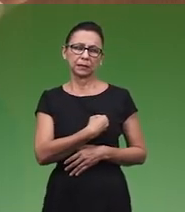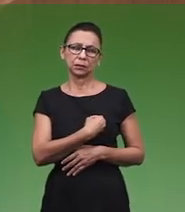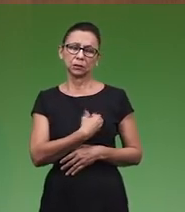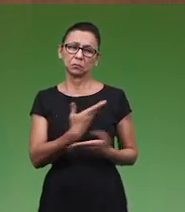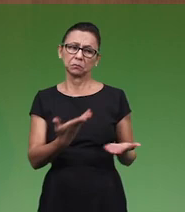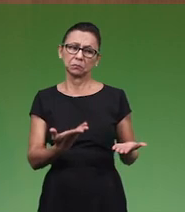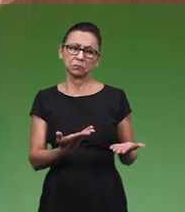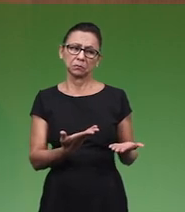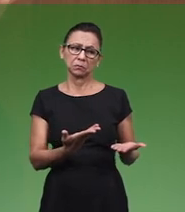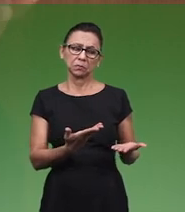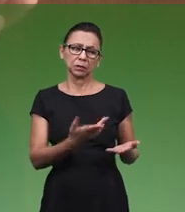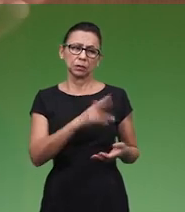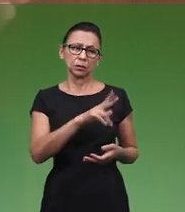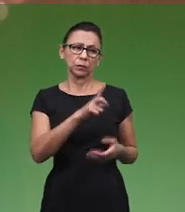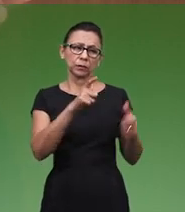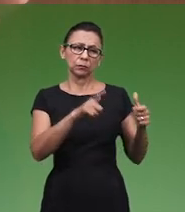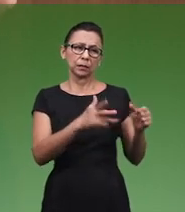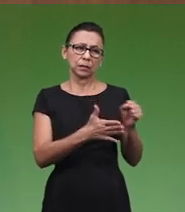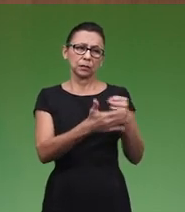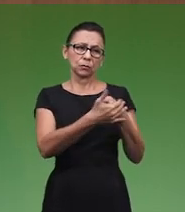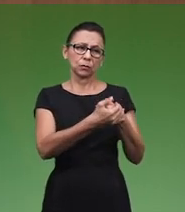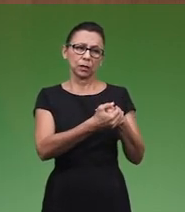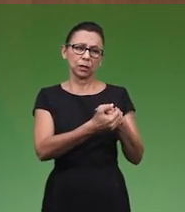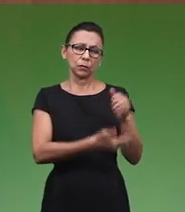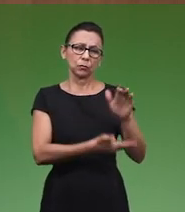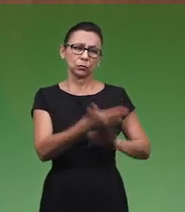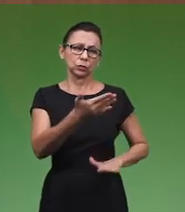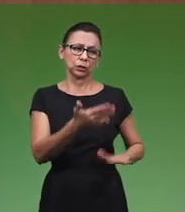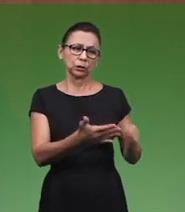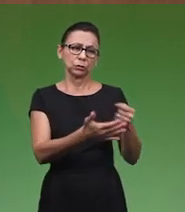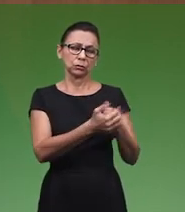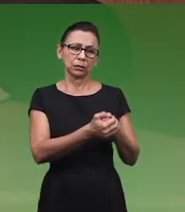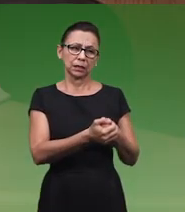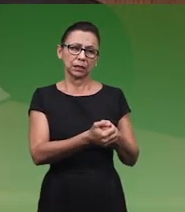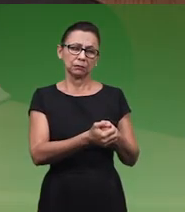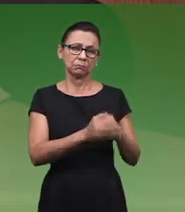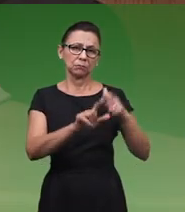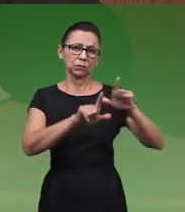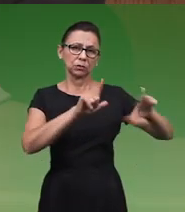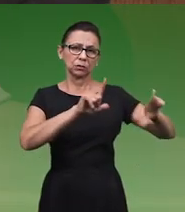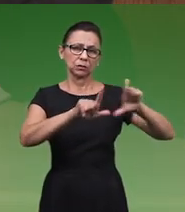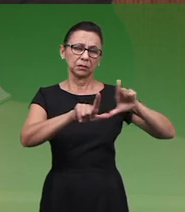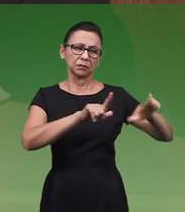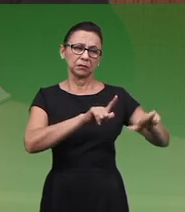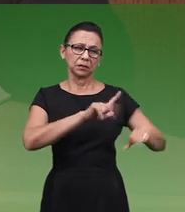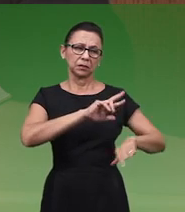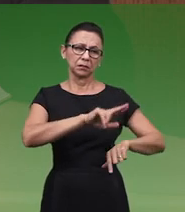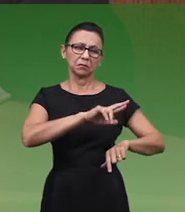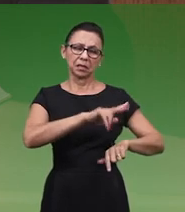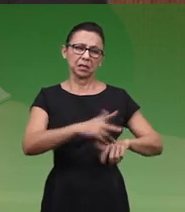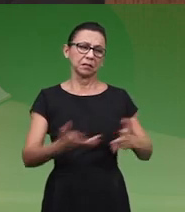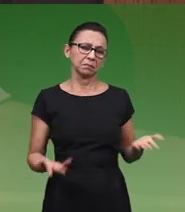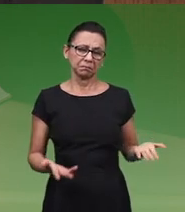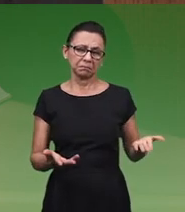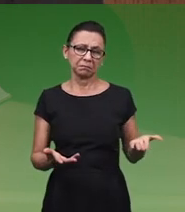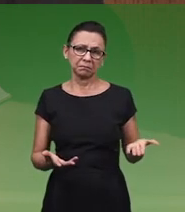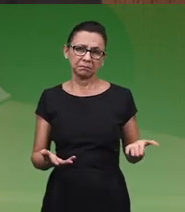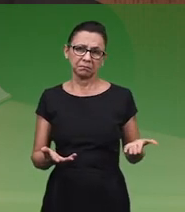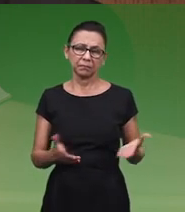Não era cidade de refúgio, não era cidade dos levitas. Não era até então uma referência? Não era uma referência. Muito bem.